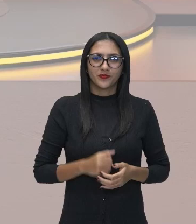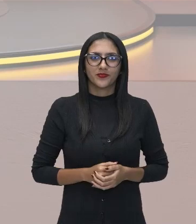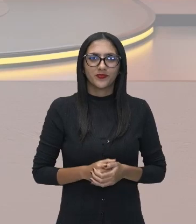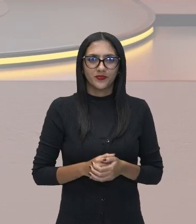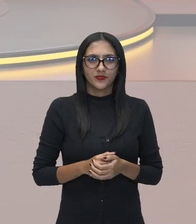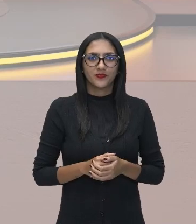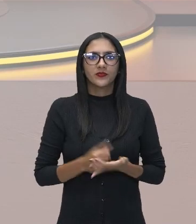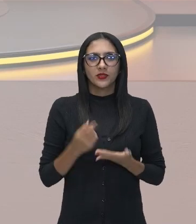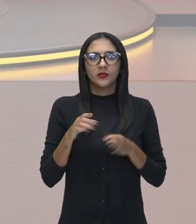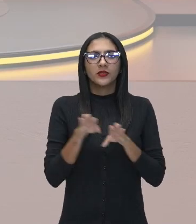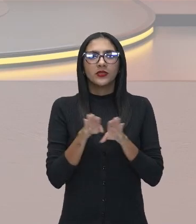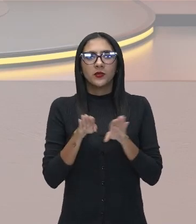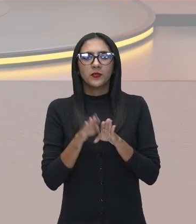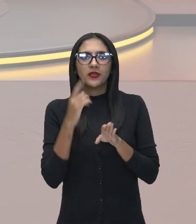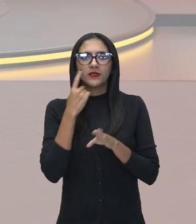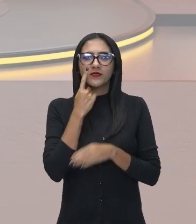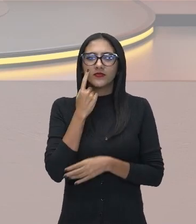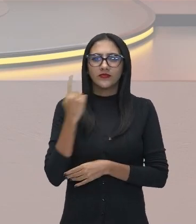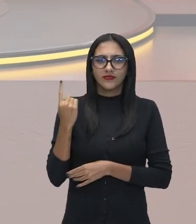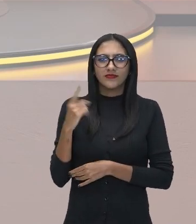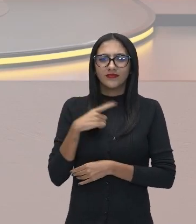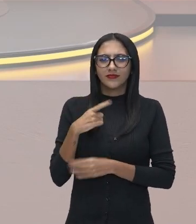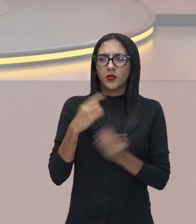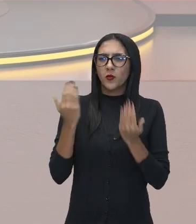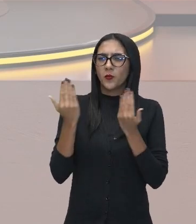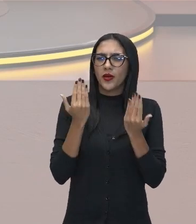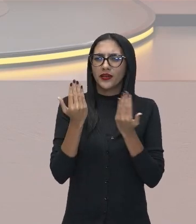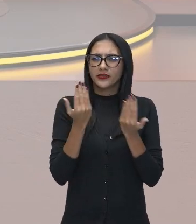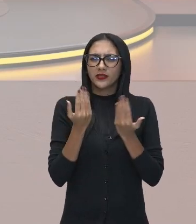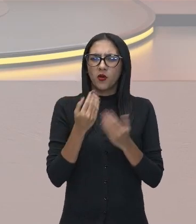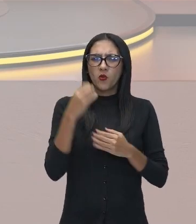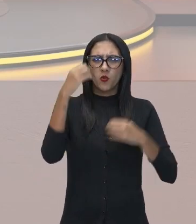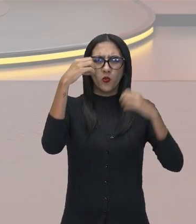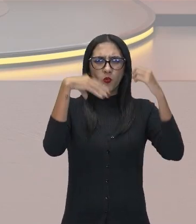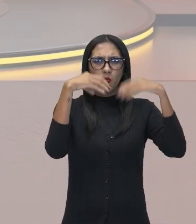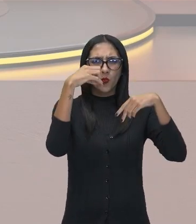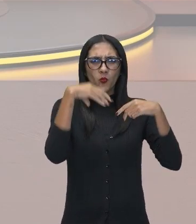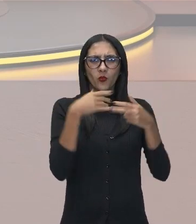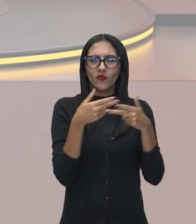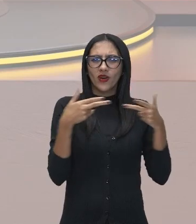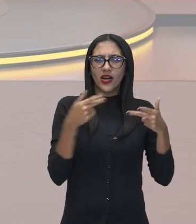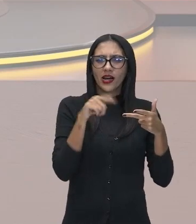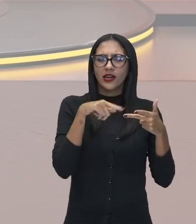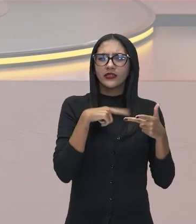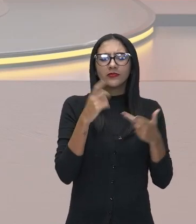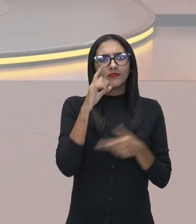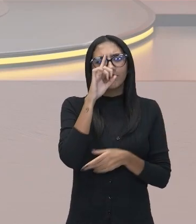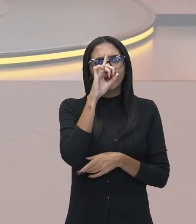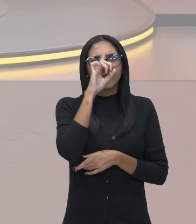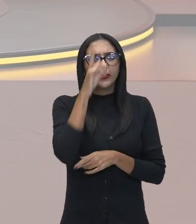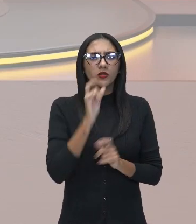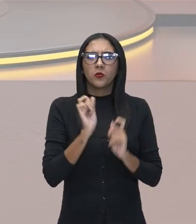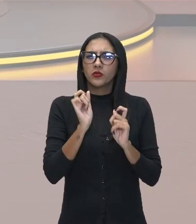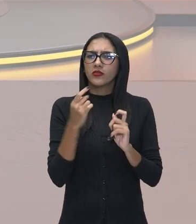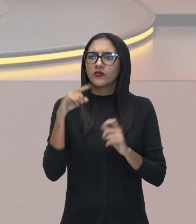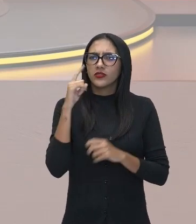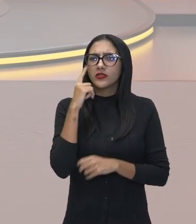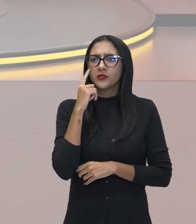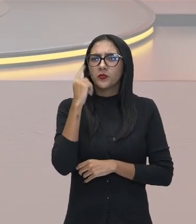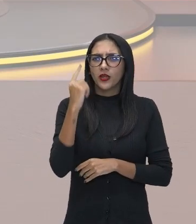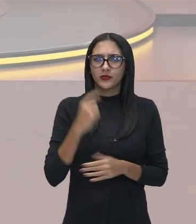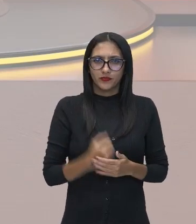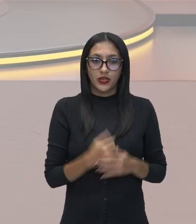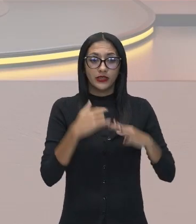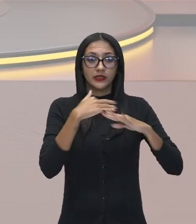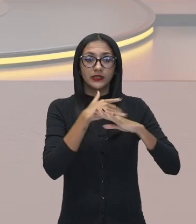ali a manifestação das luzes das cidades. Isso aí dá uma ideia para a gente do quanto as